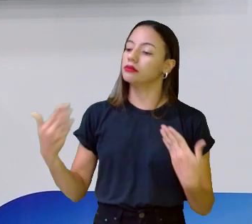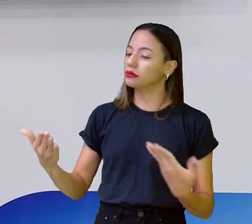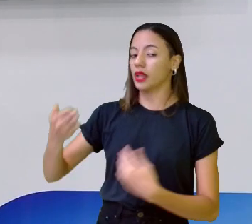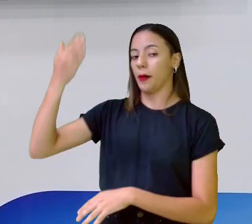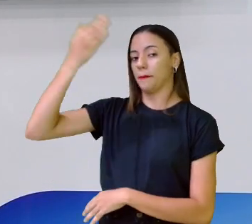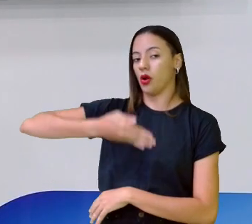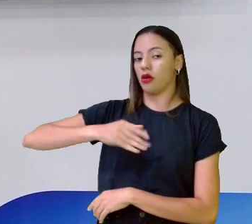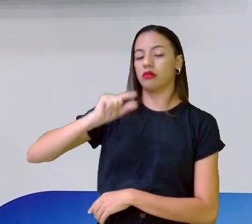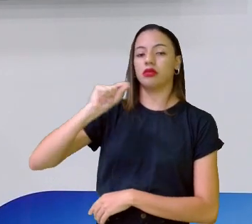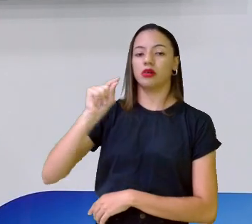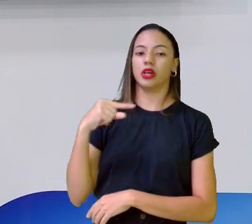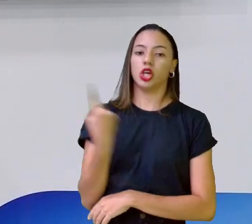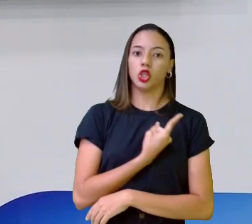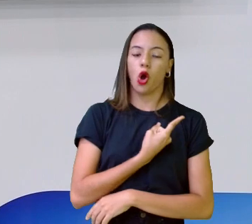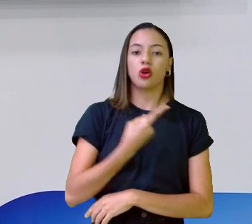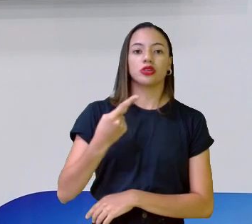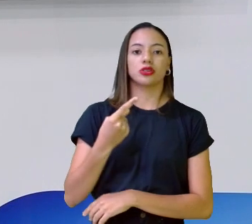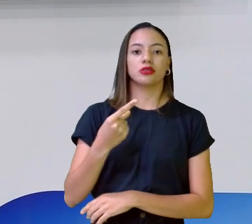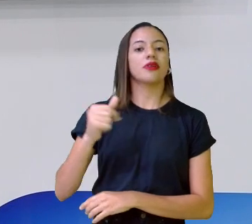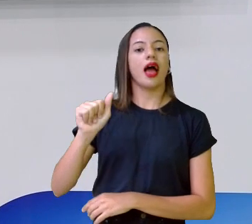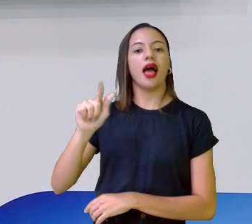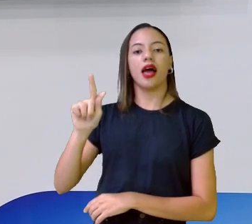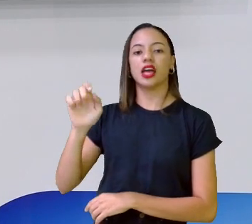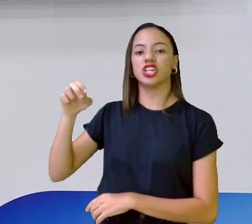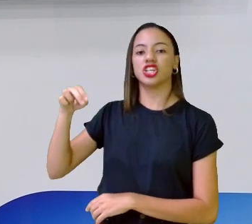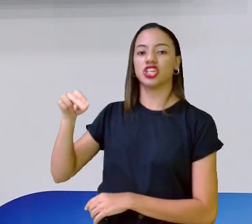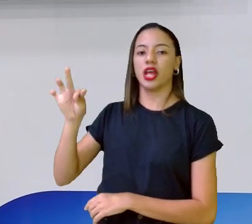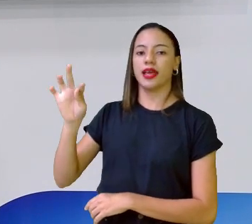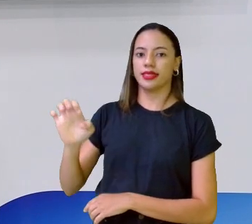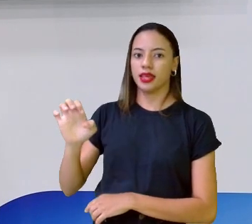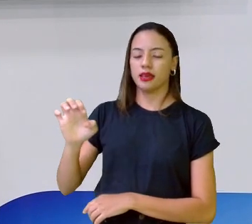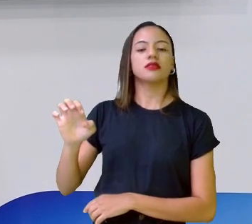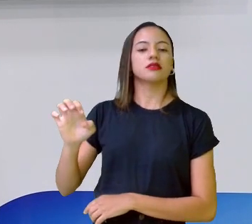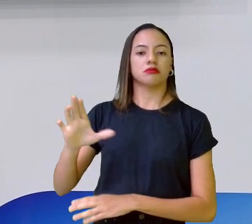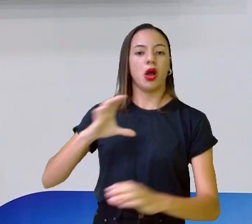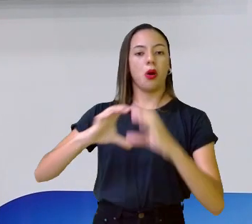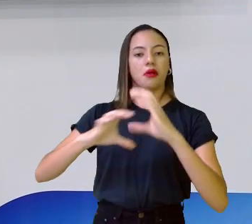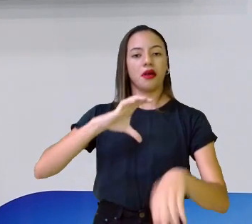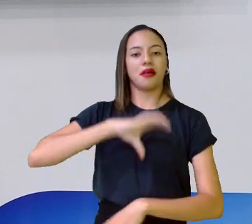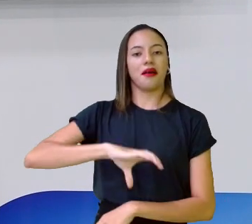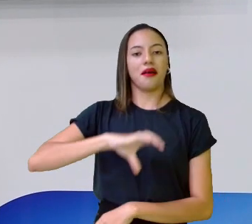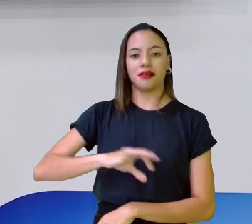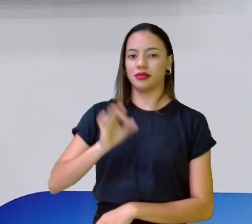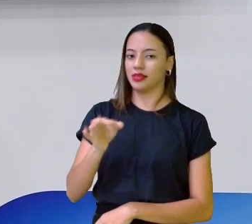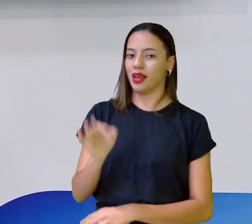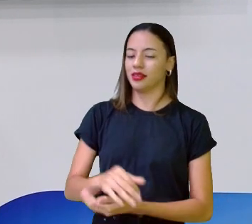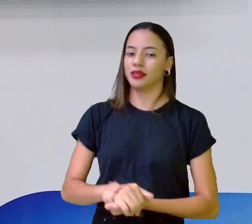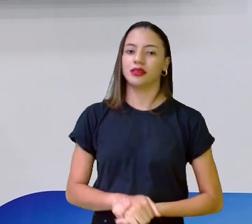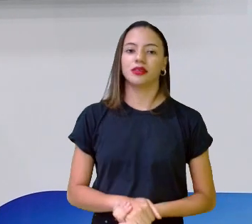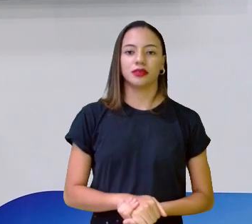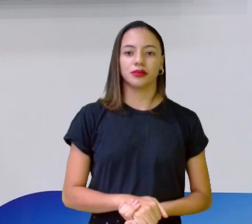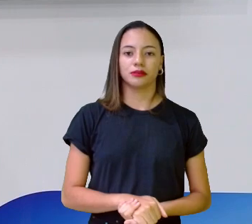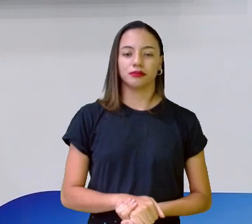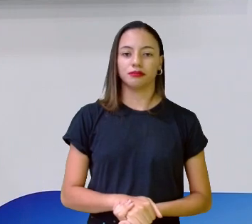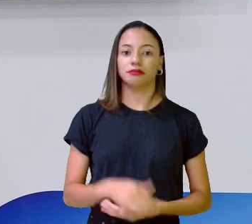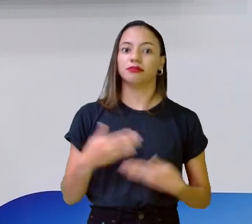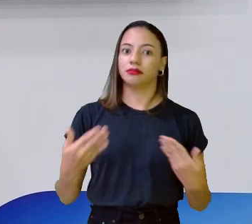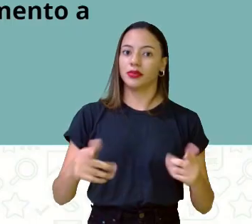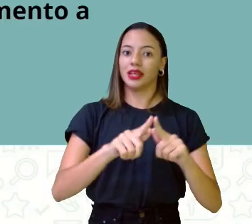somos agentes da comunicação, né? Da língua portuguesa. Então, vamos lá, minha gente. Então, já a